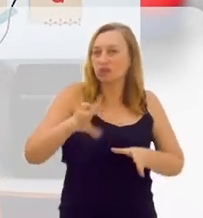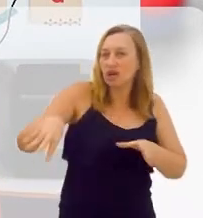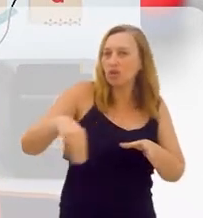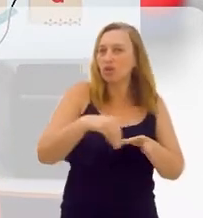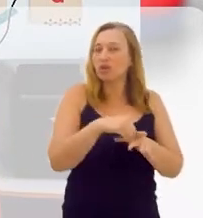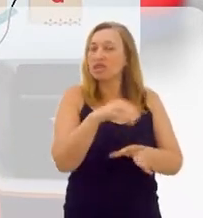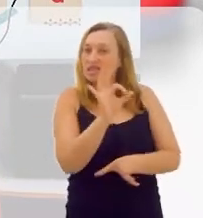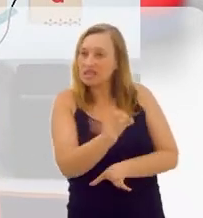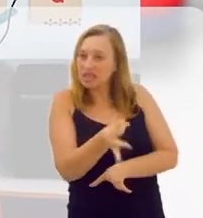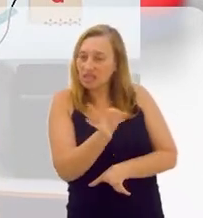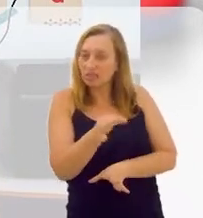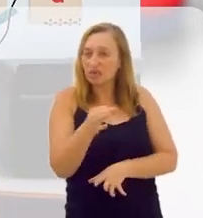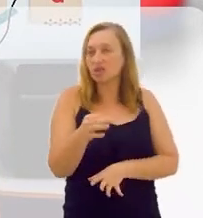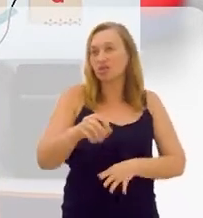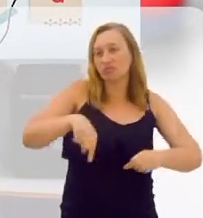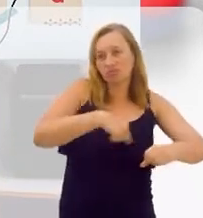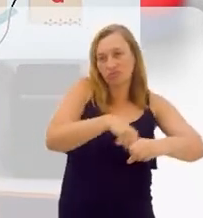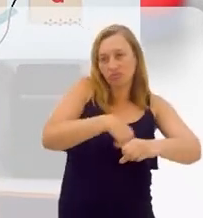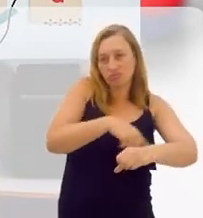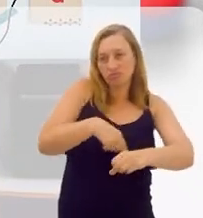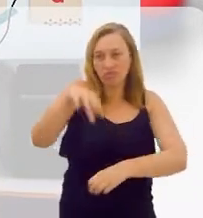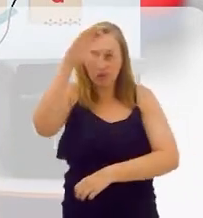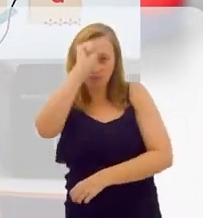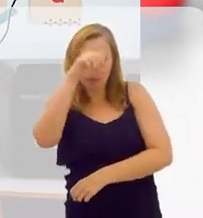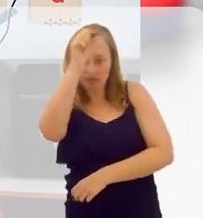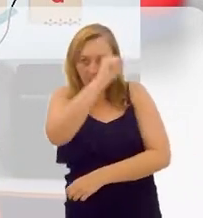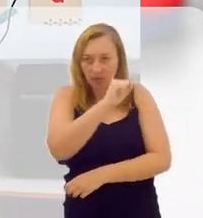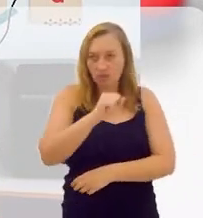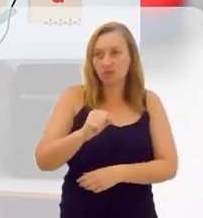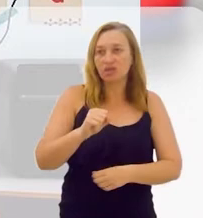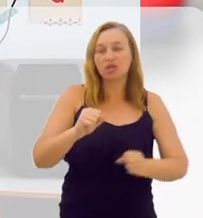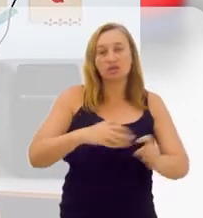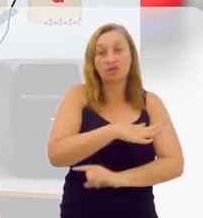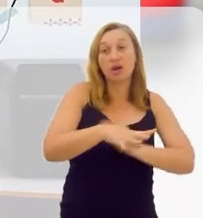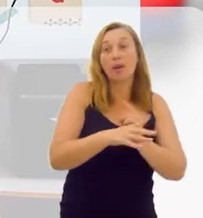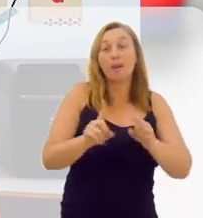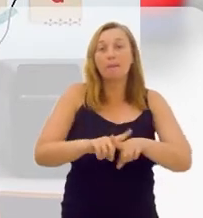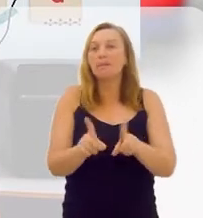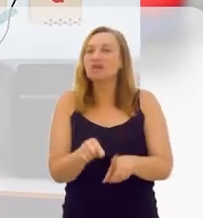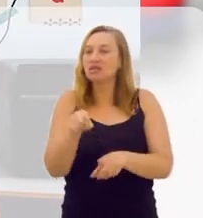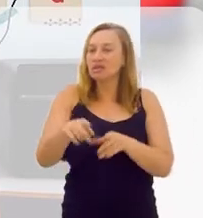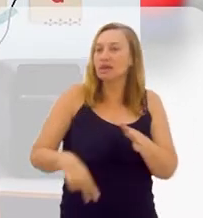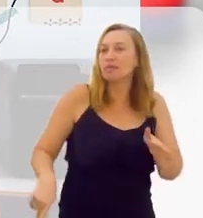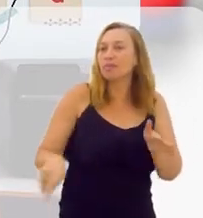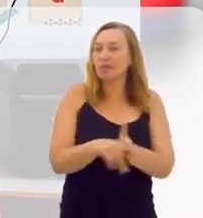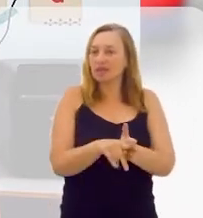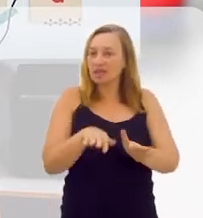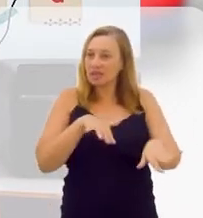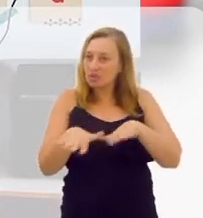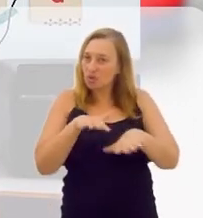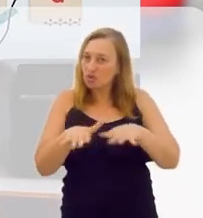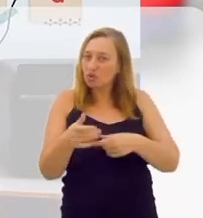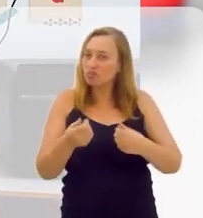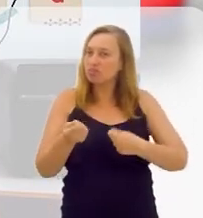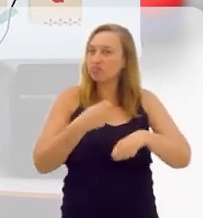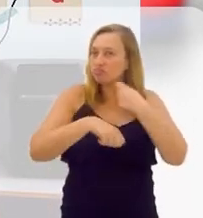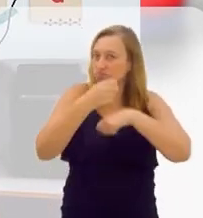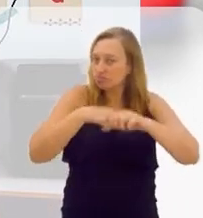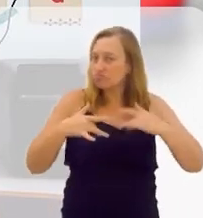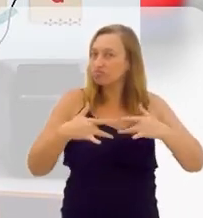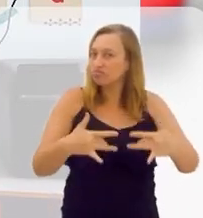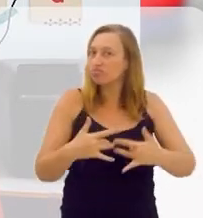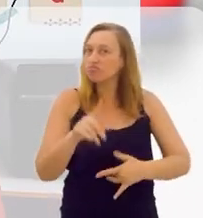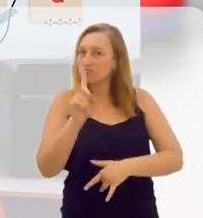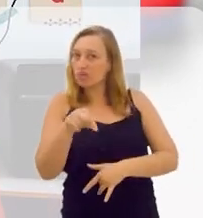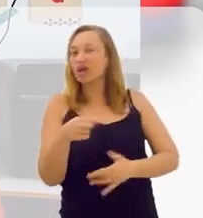estar inserida exatamente com gastronomia social, né, você parece que passou a fazer parte também desse movimento de economia